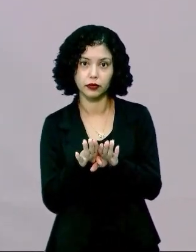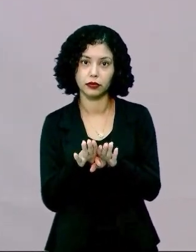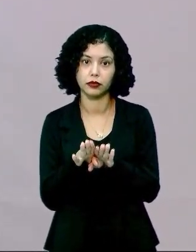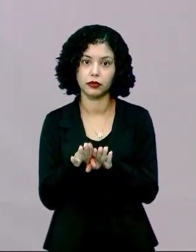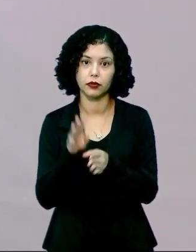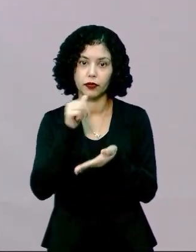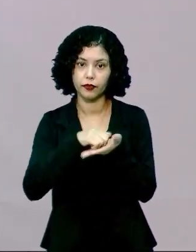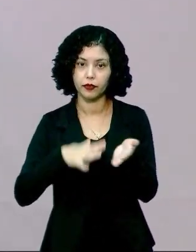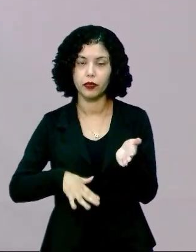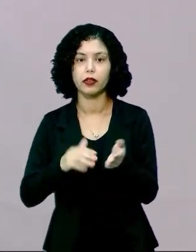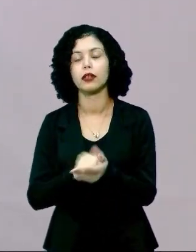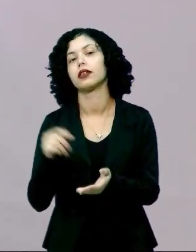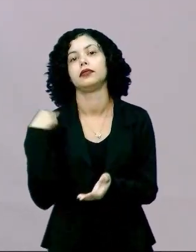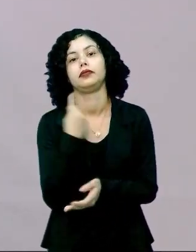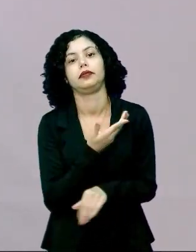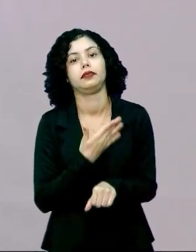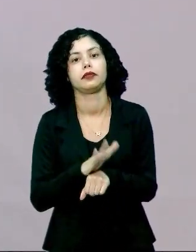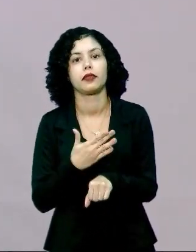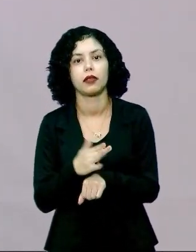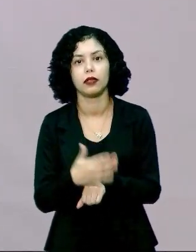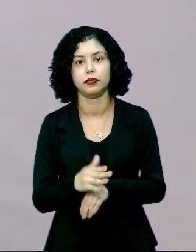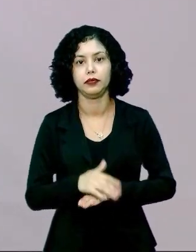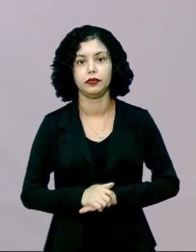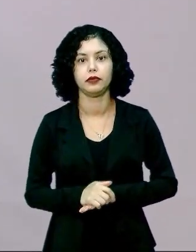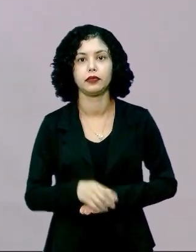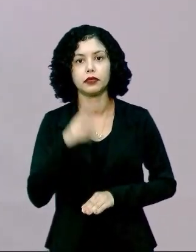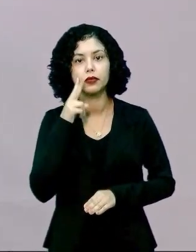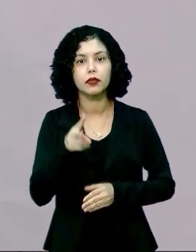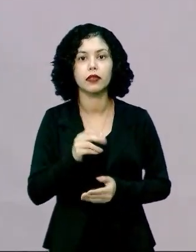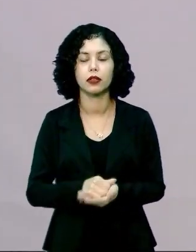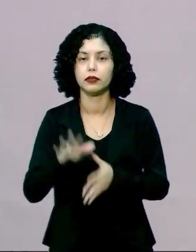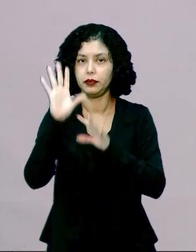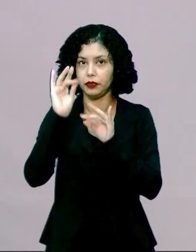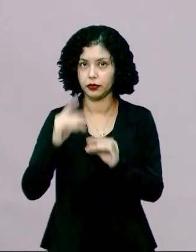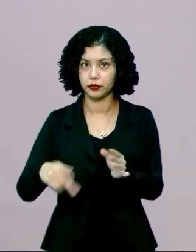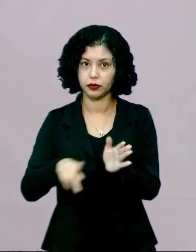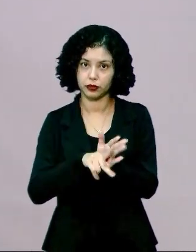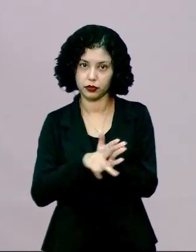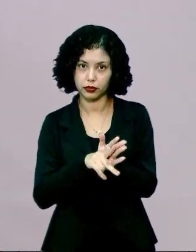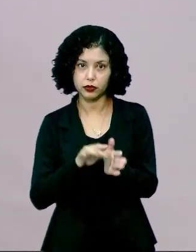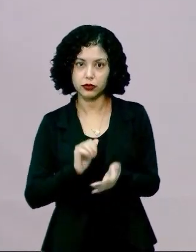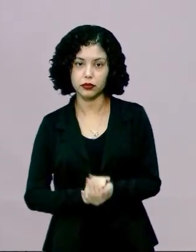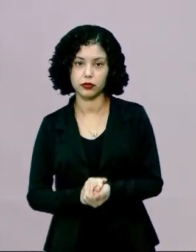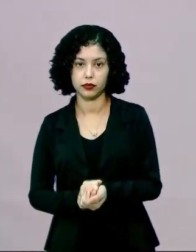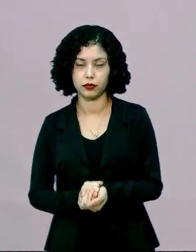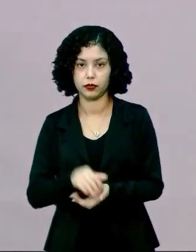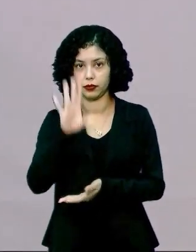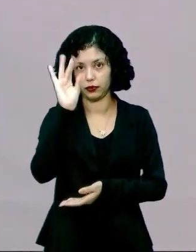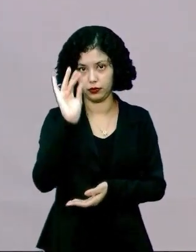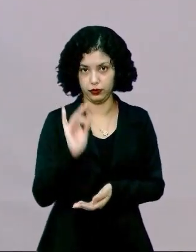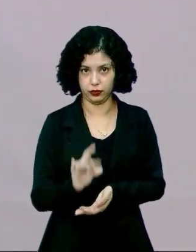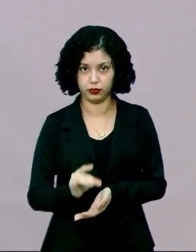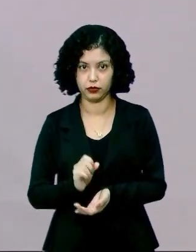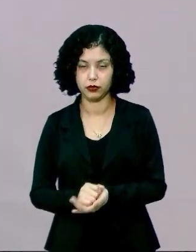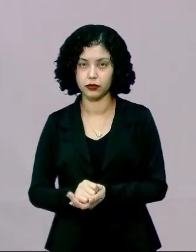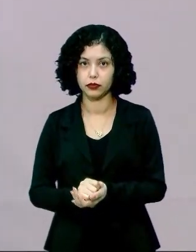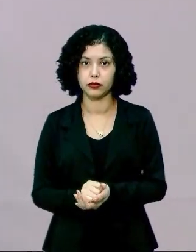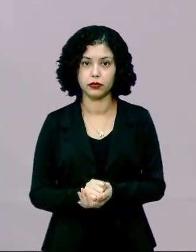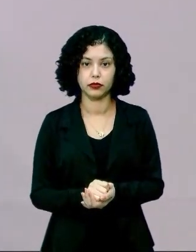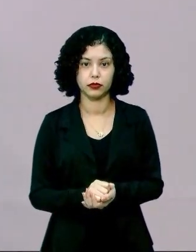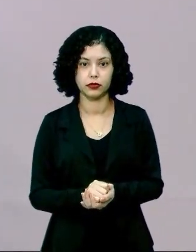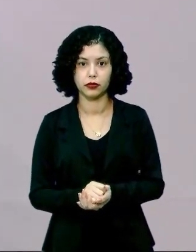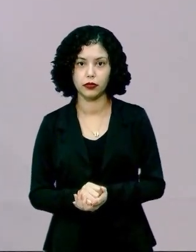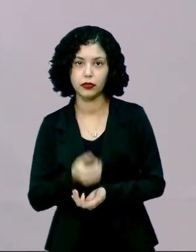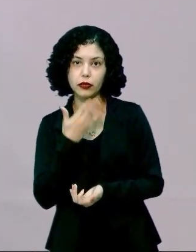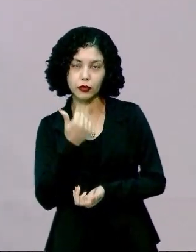Um exercitando para a gente praticar e ver cada propriedade, aonde serão aplicadas